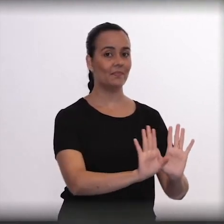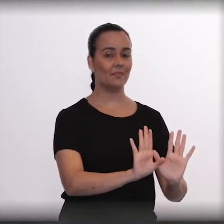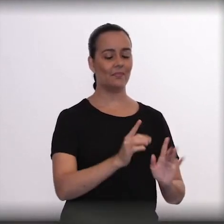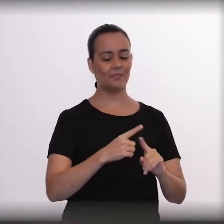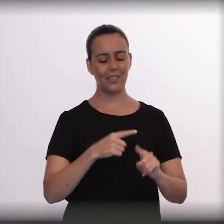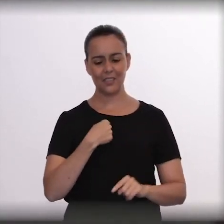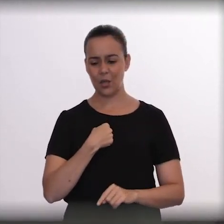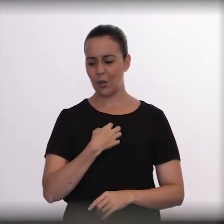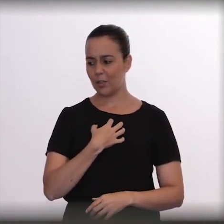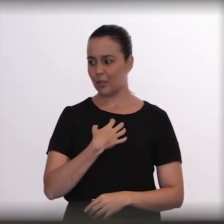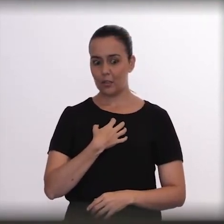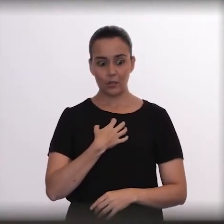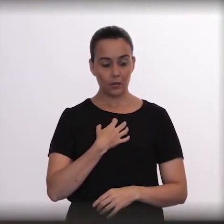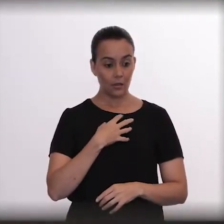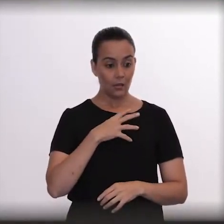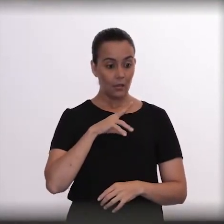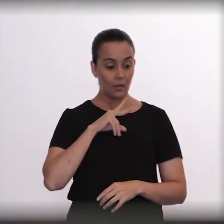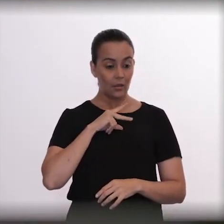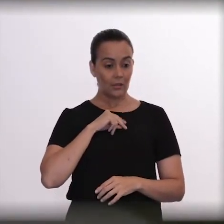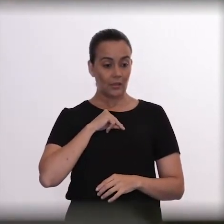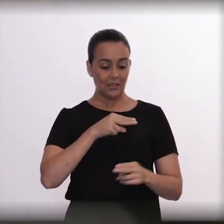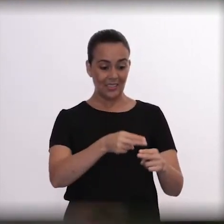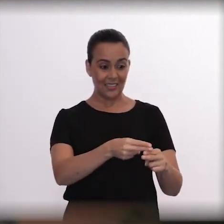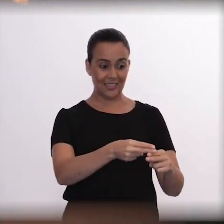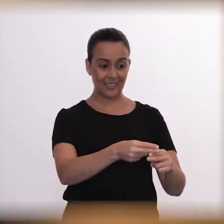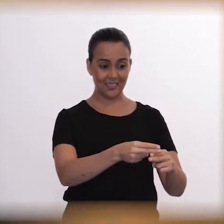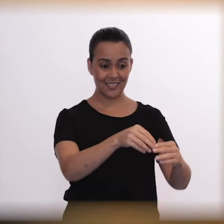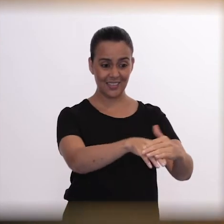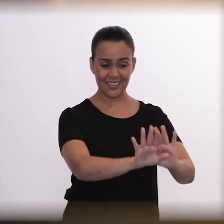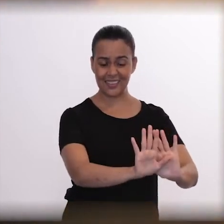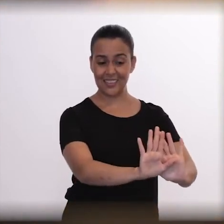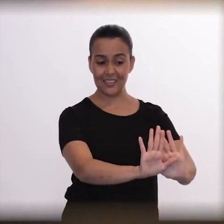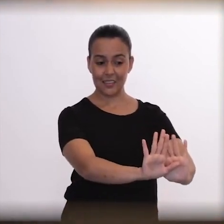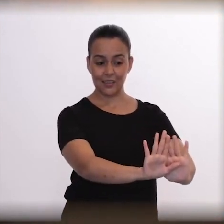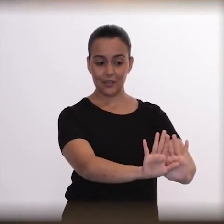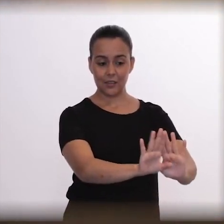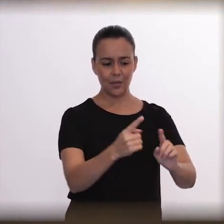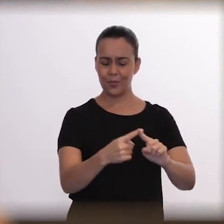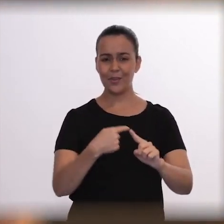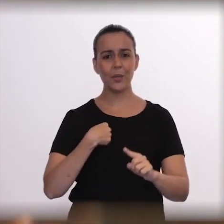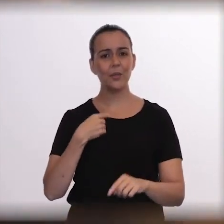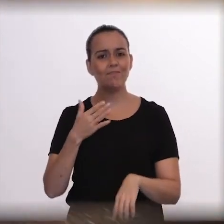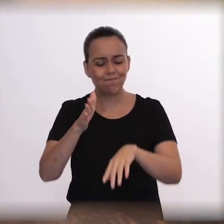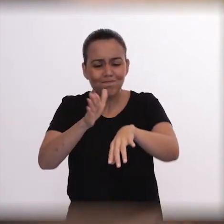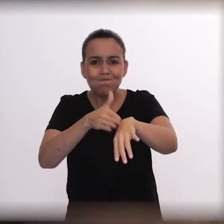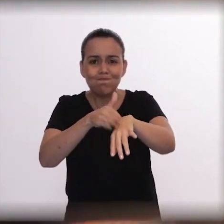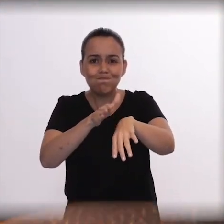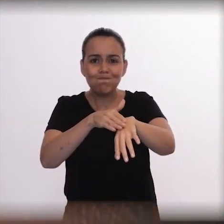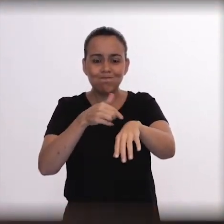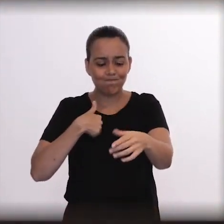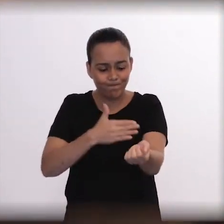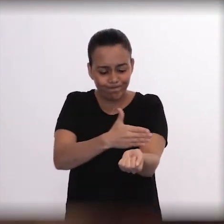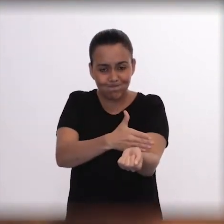pra mim acho que foi uma coisa muito assim simbólica, né? Porque foi o instrumento, né? Quando ele viu que eu